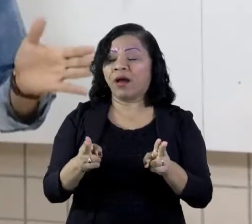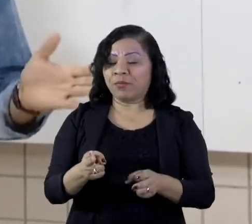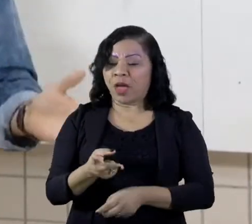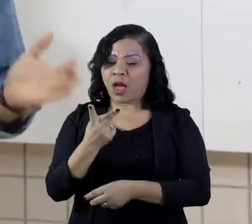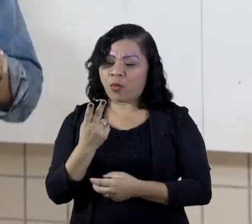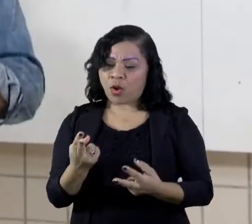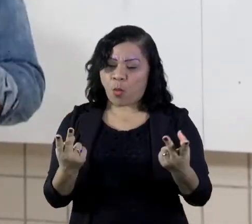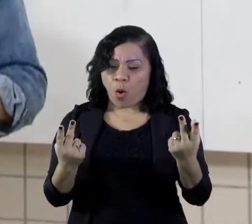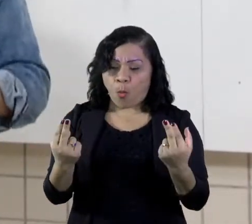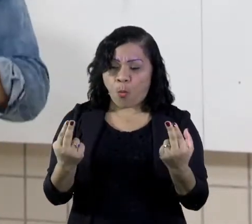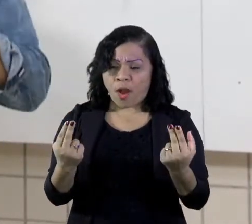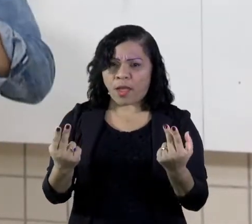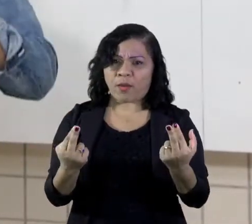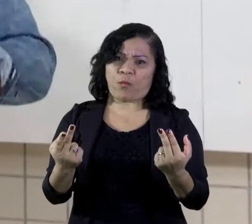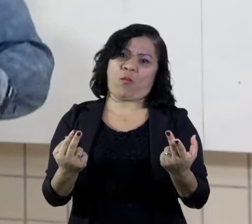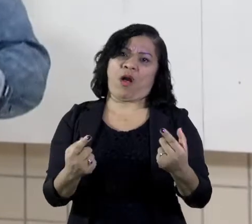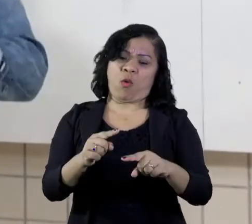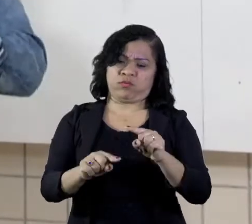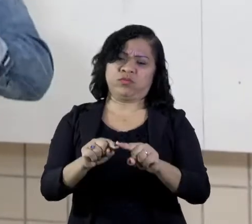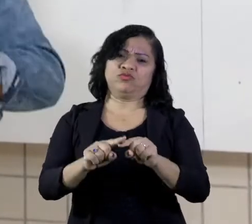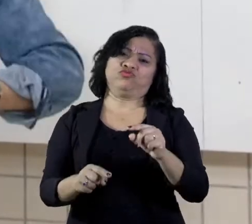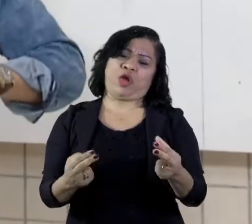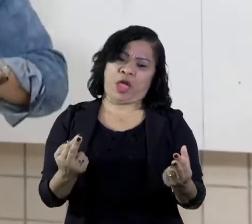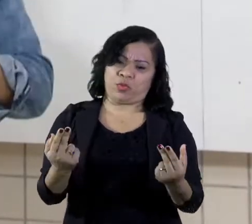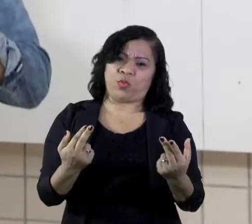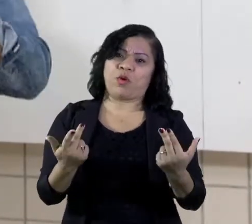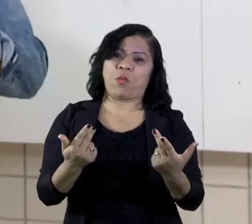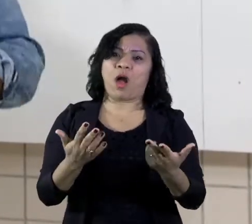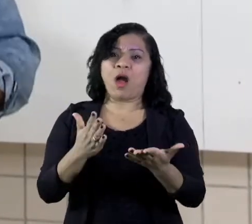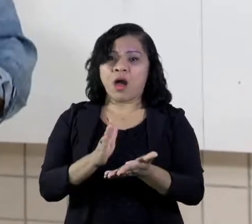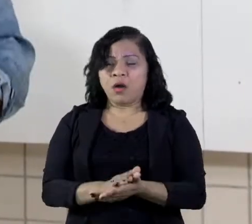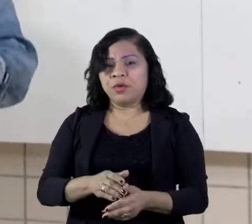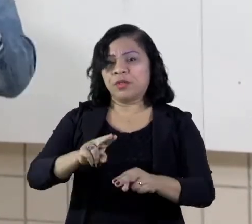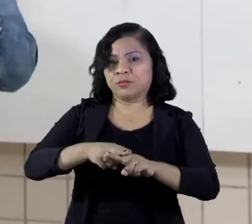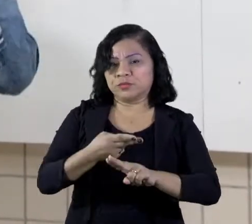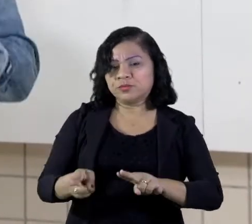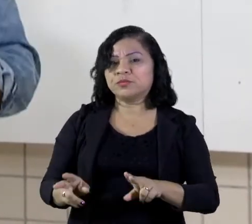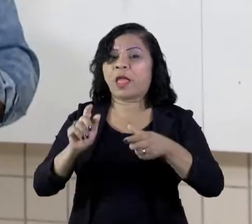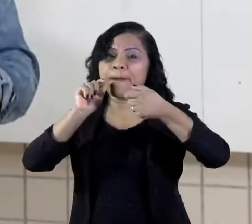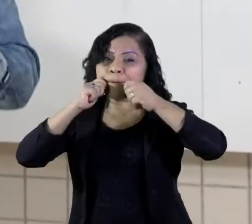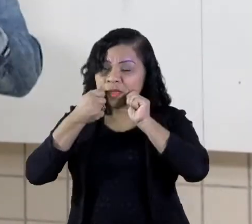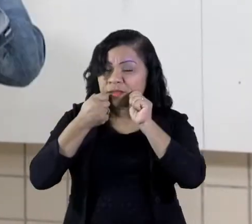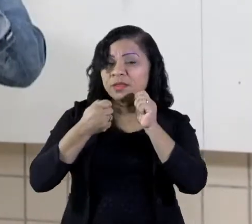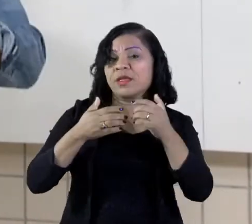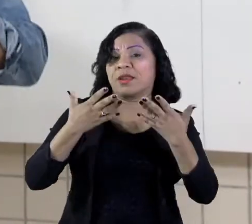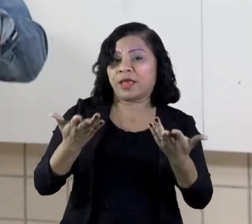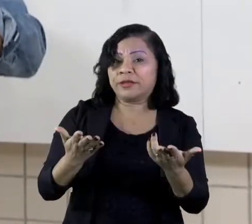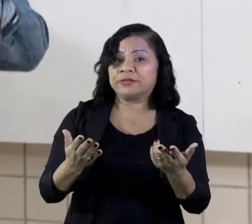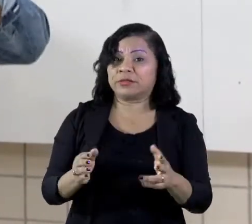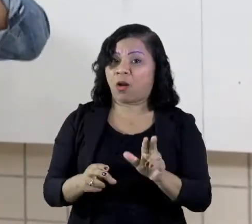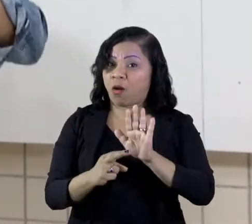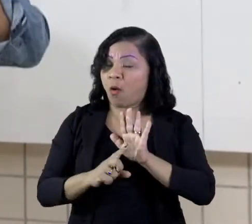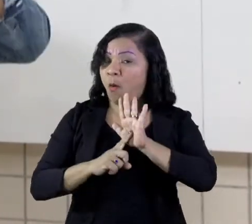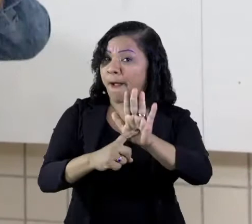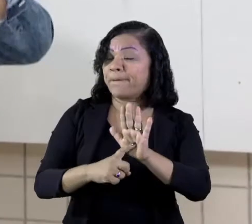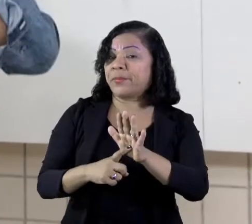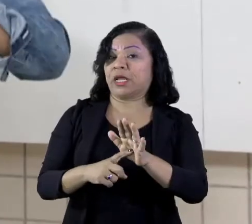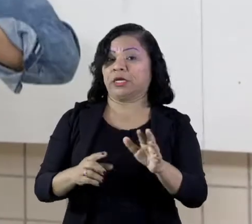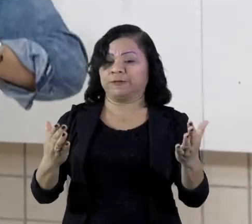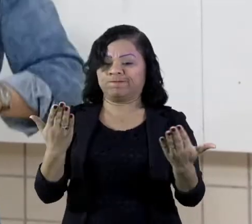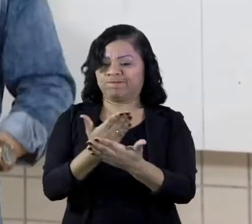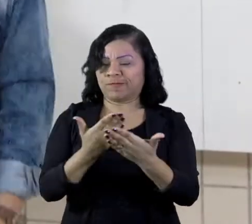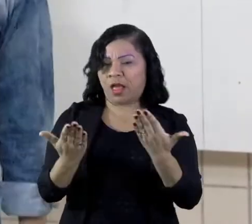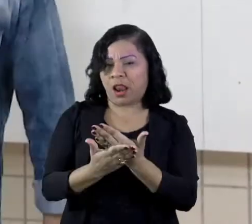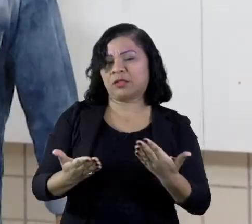no caso, uma bala e um brigadeiro. Então, as duas sentenças representam uma relação de